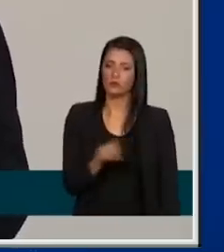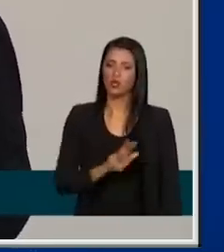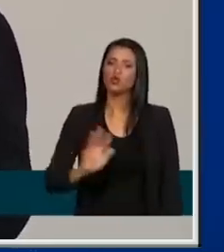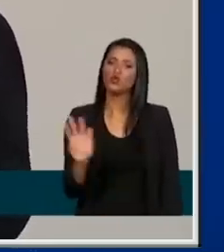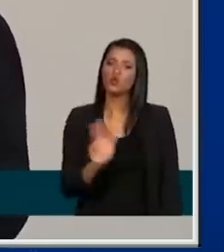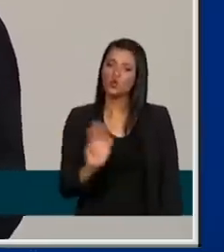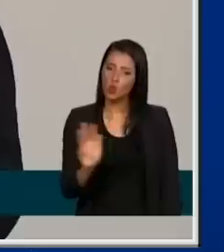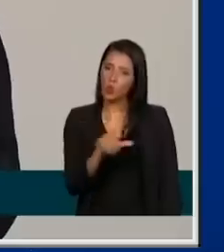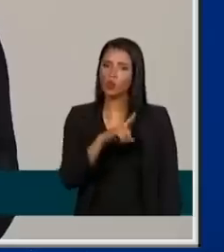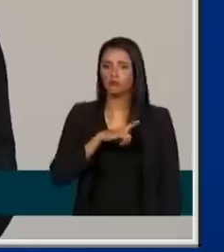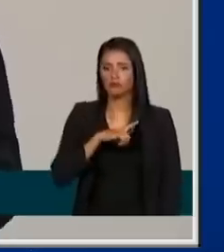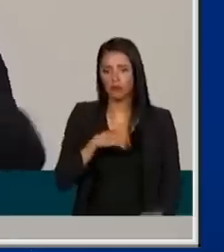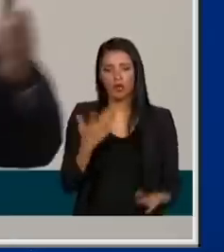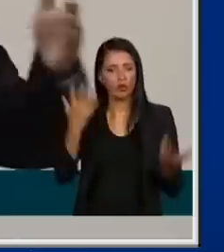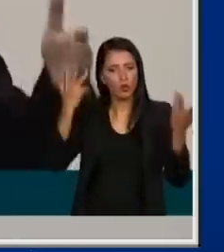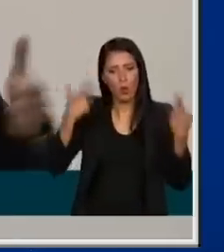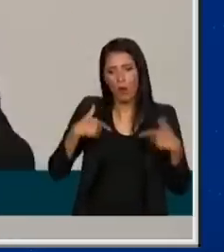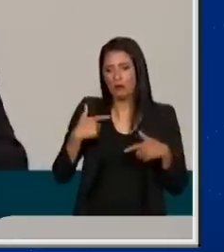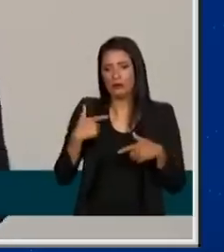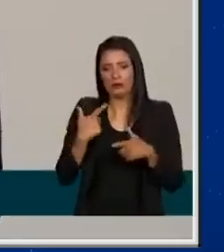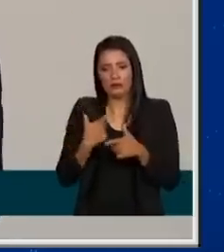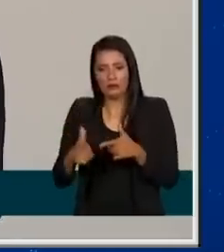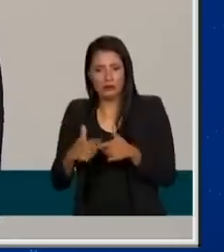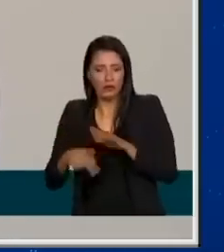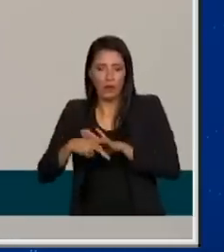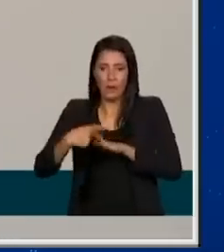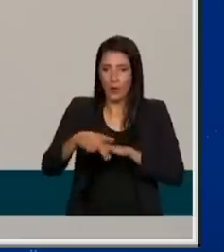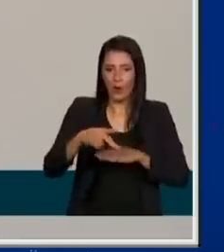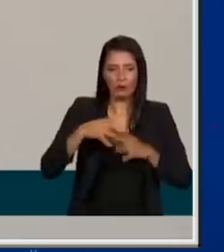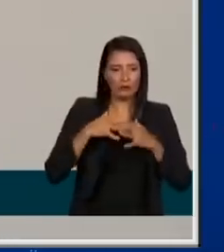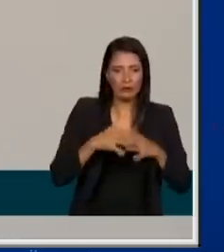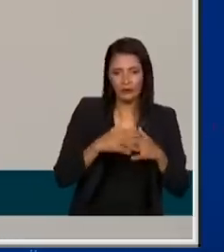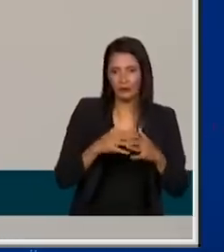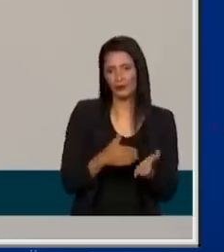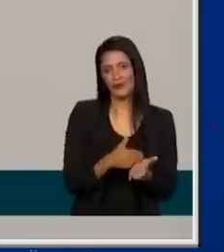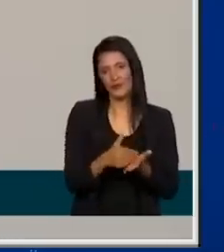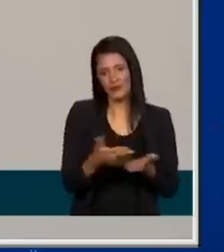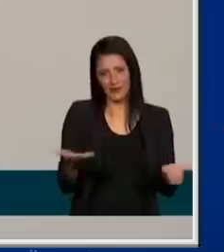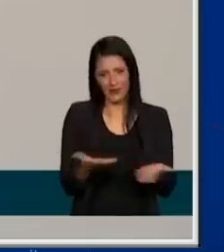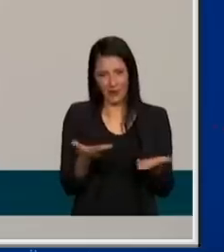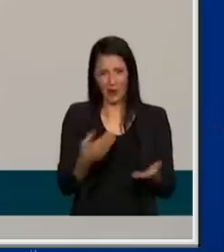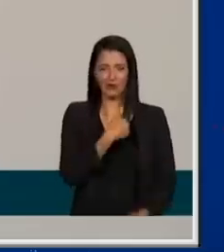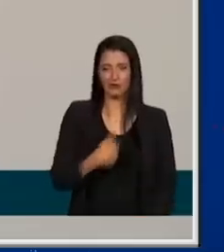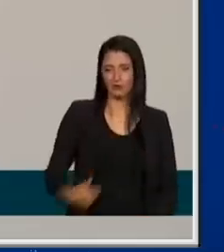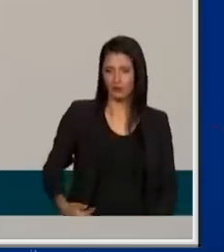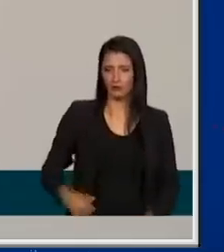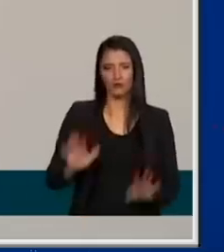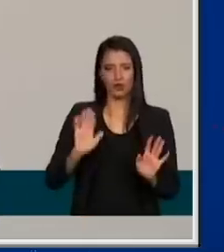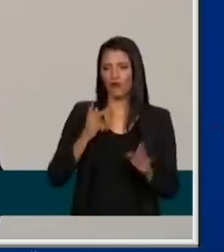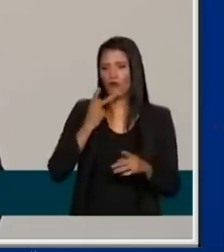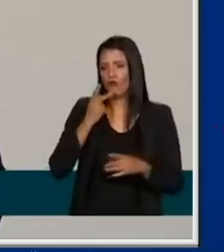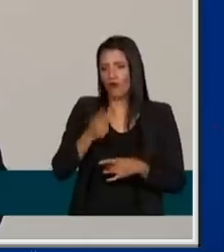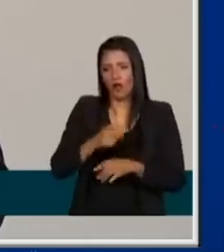destino é preciso que o homem público tem a contenção nas suas ações e nas suas